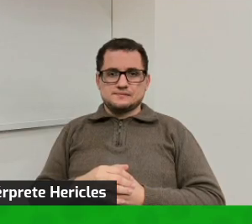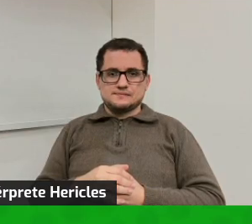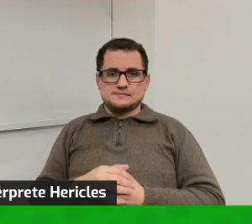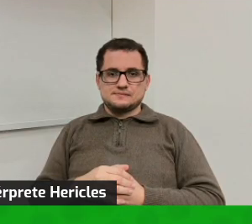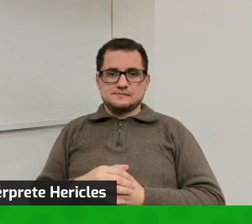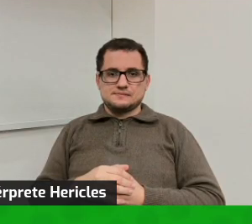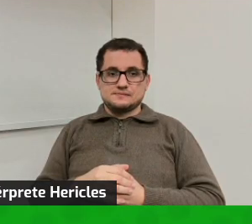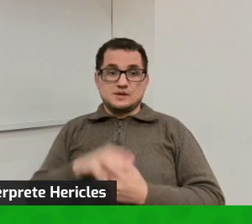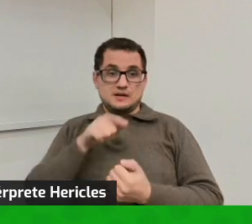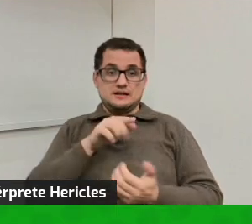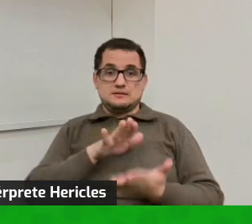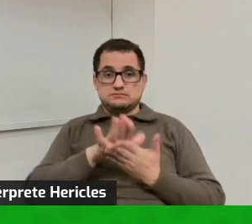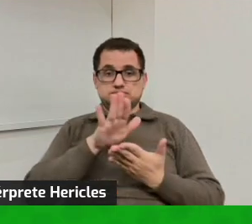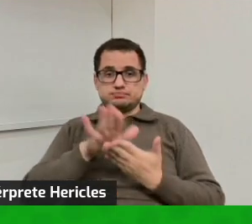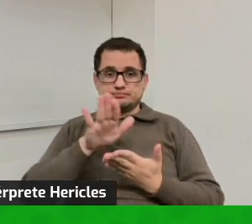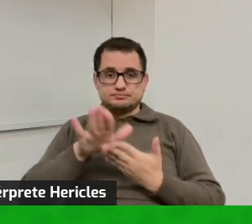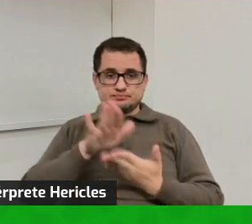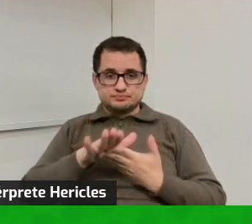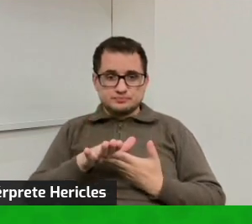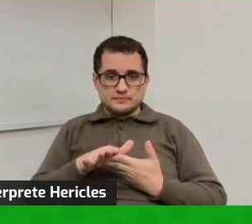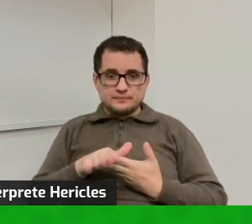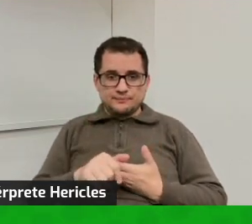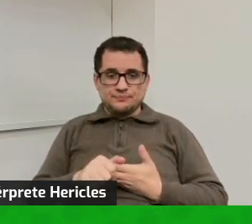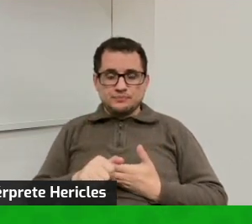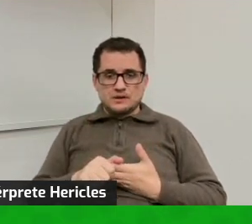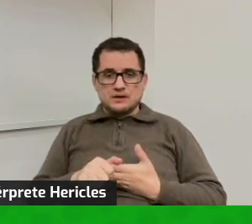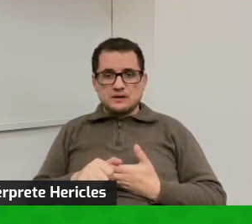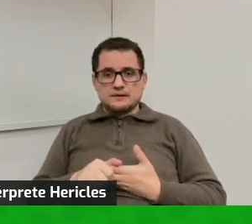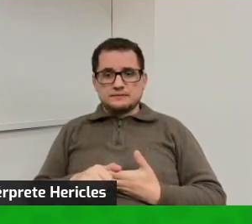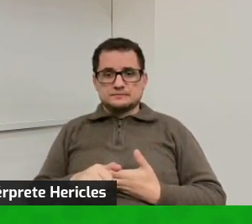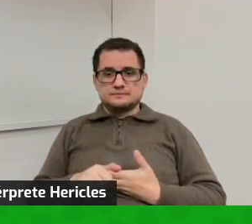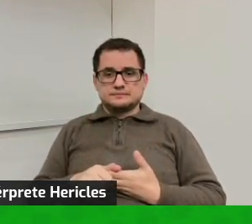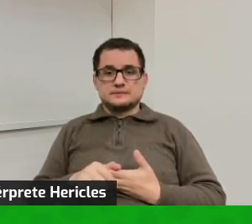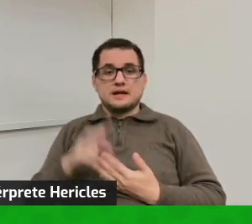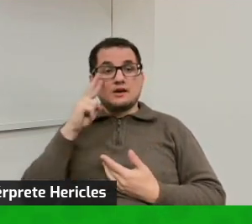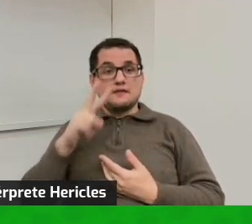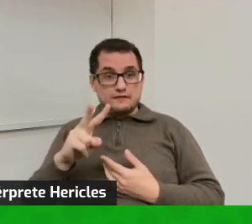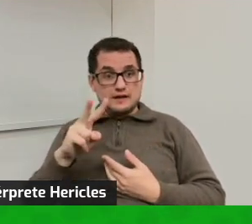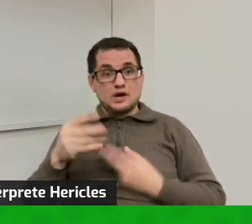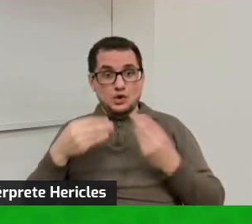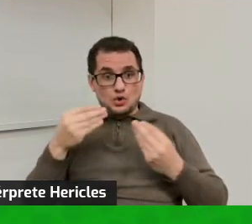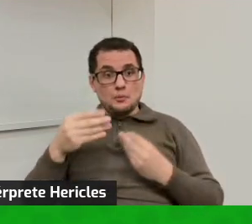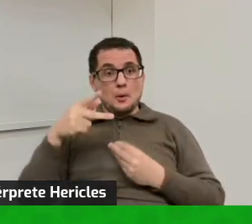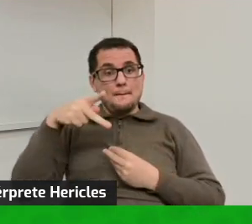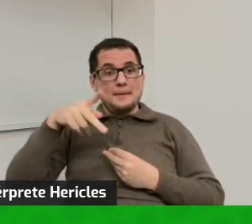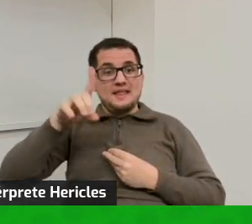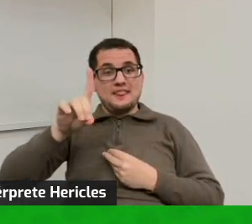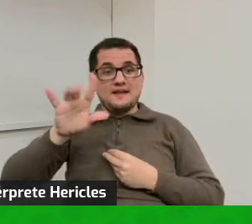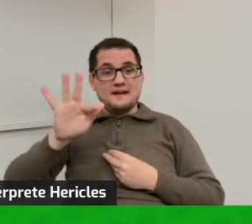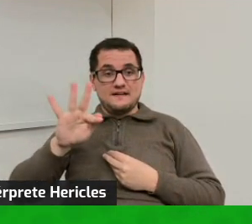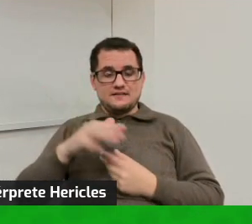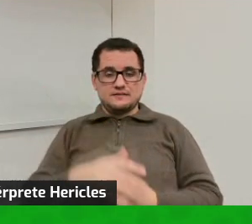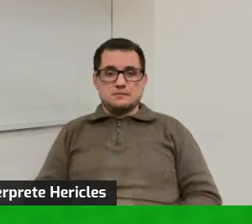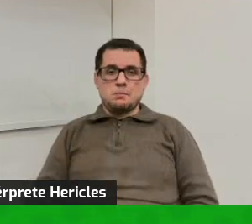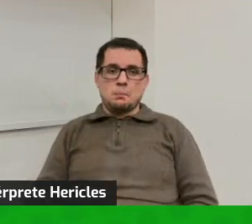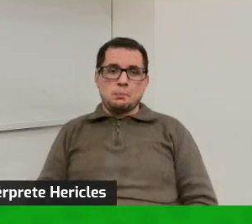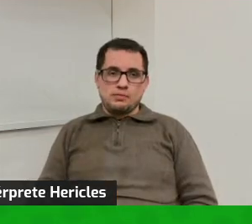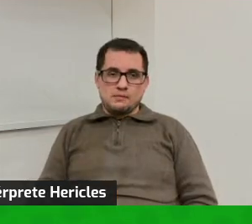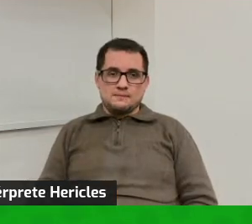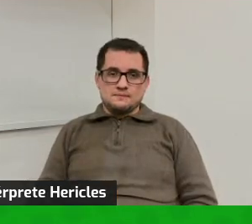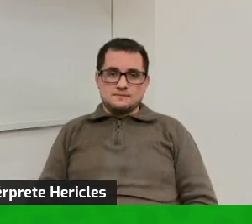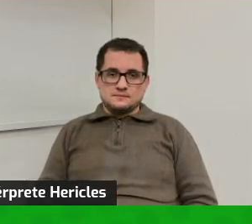imprimindo. E eu já abro aqui o PDF. Deixa eu puxar na tela lateral aqui o PDF para